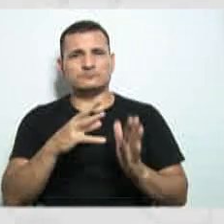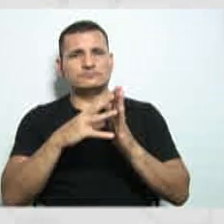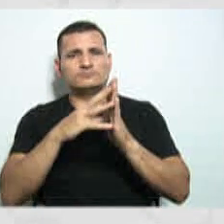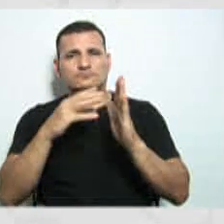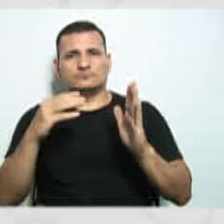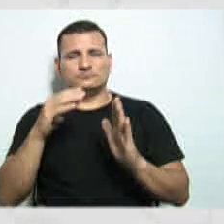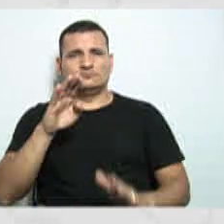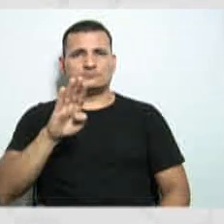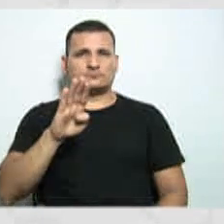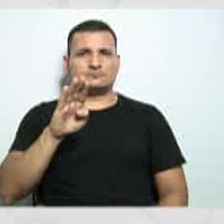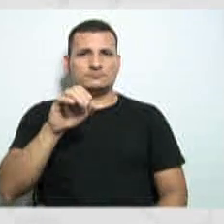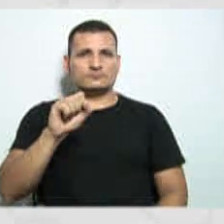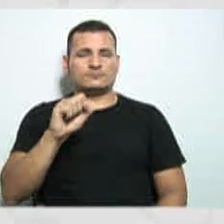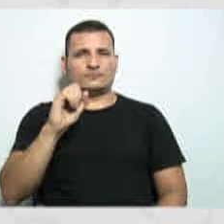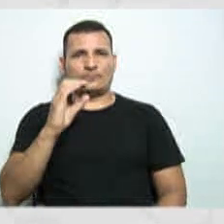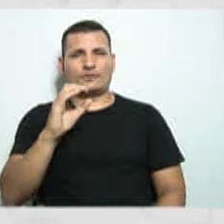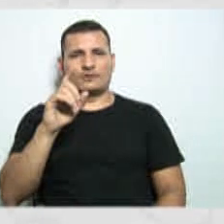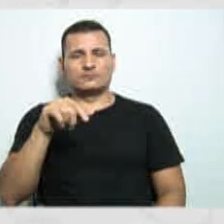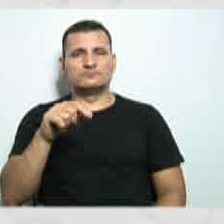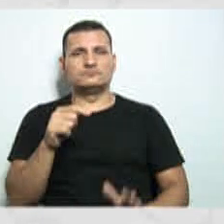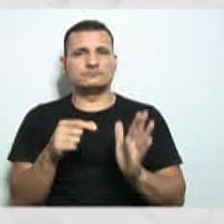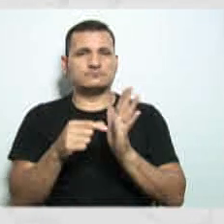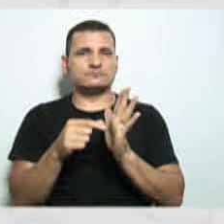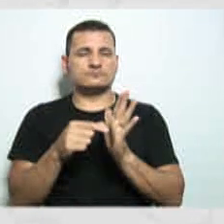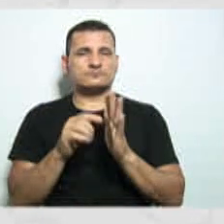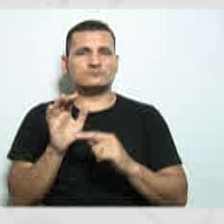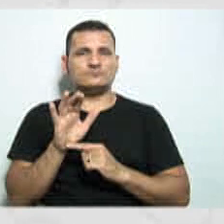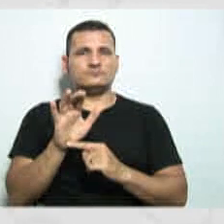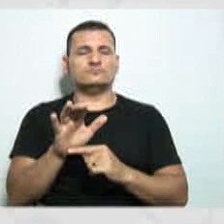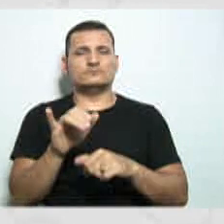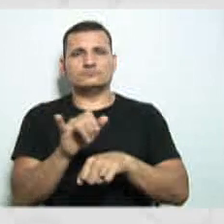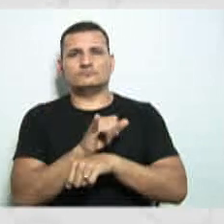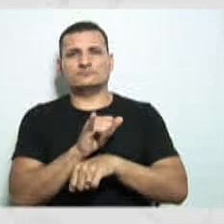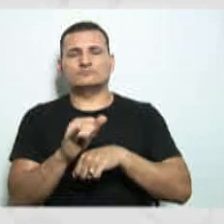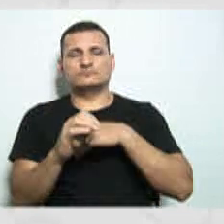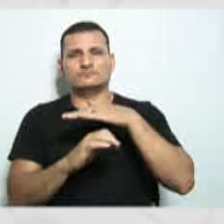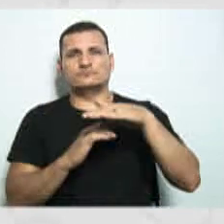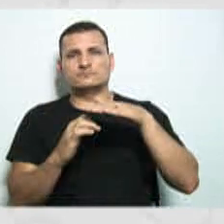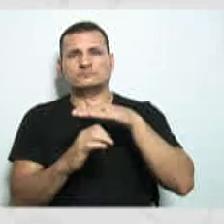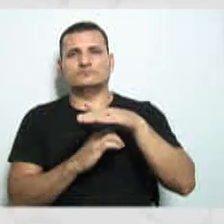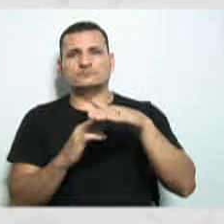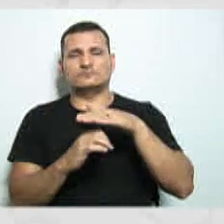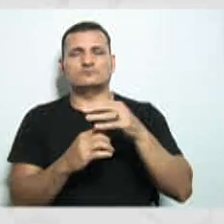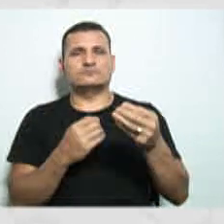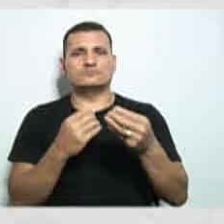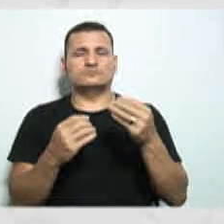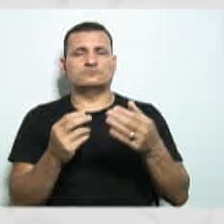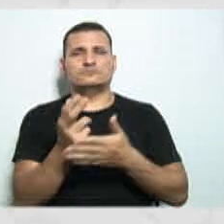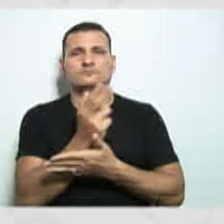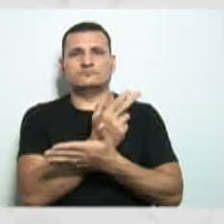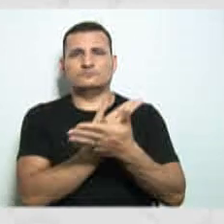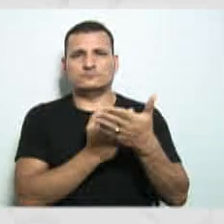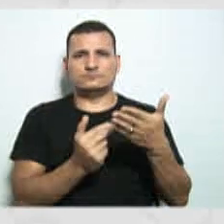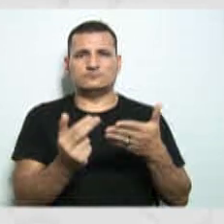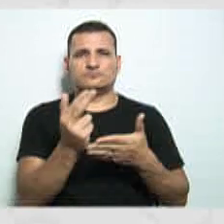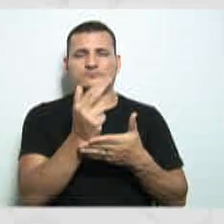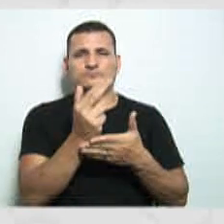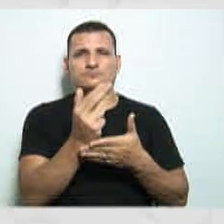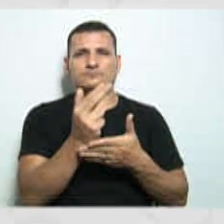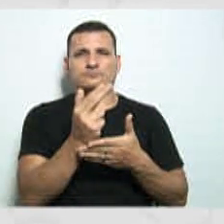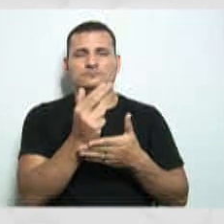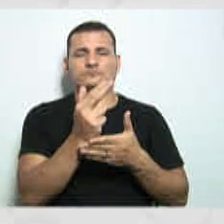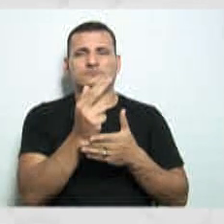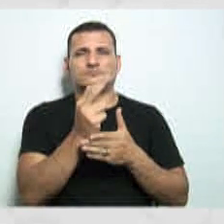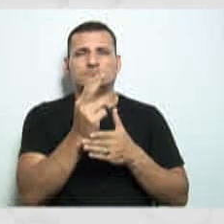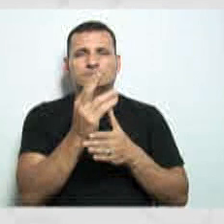é um instrumento que expõe as estratégias, né, das organizações através de um mapa alinhado aos objetivos e